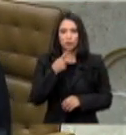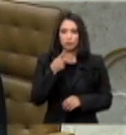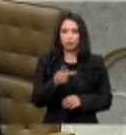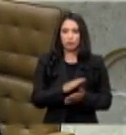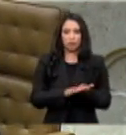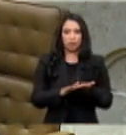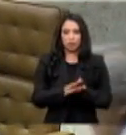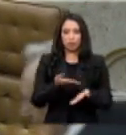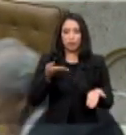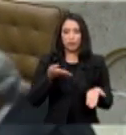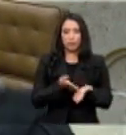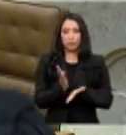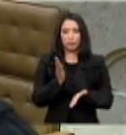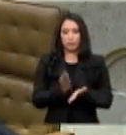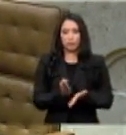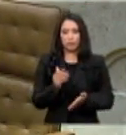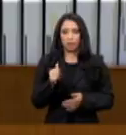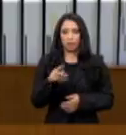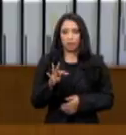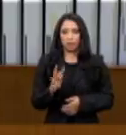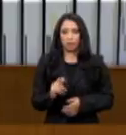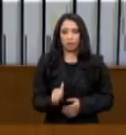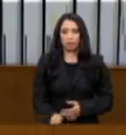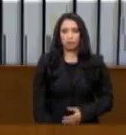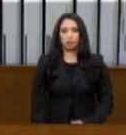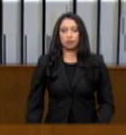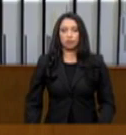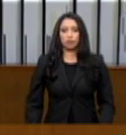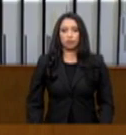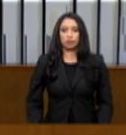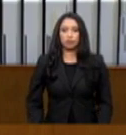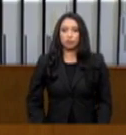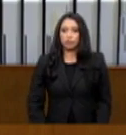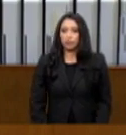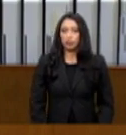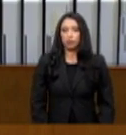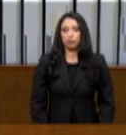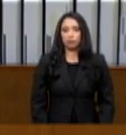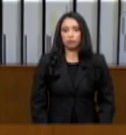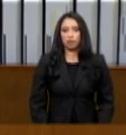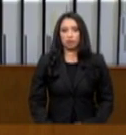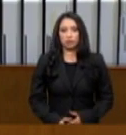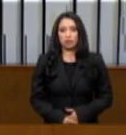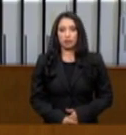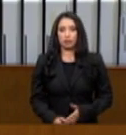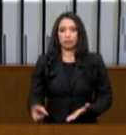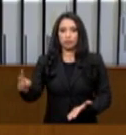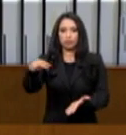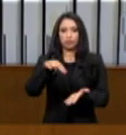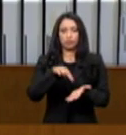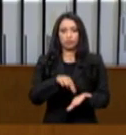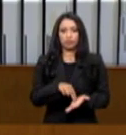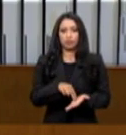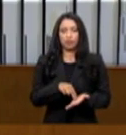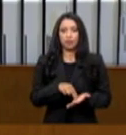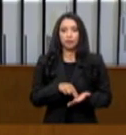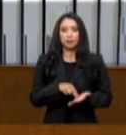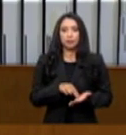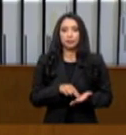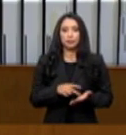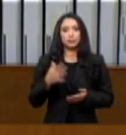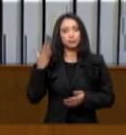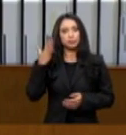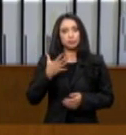havendo, declaro a ata aprovada. Ministra Carmen Lúcia, com sustentações orais? Sim,